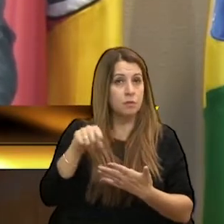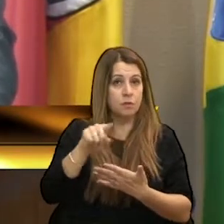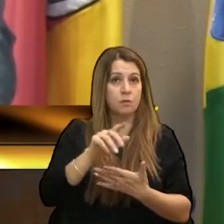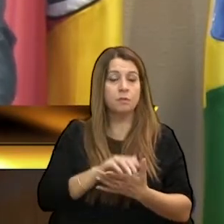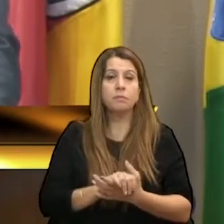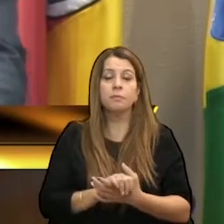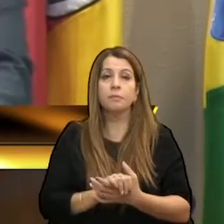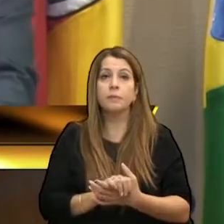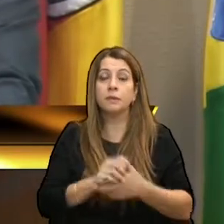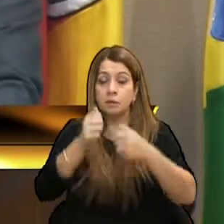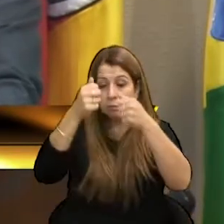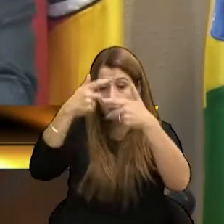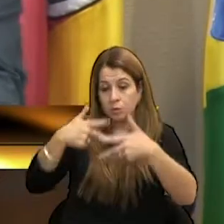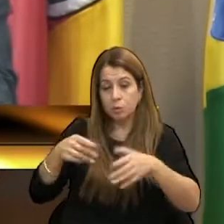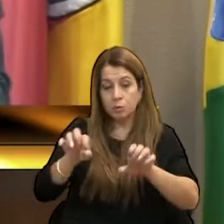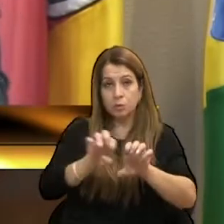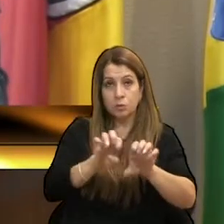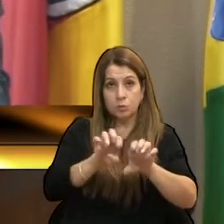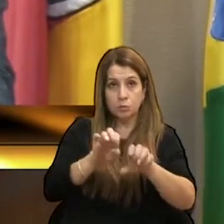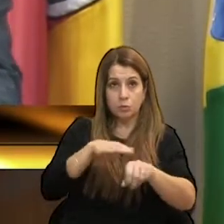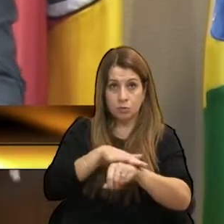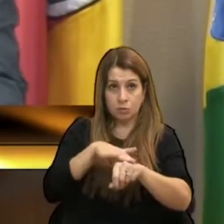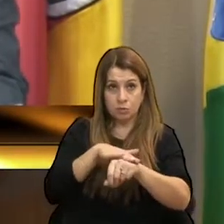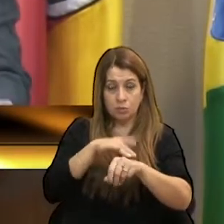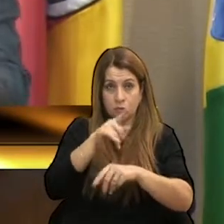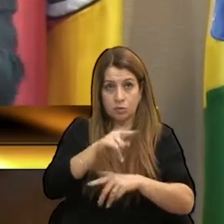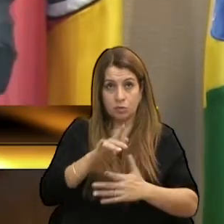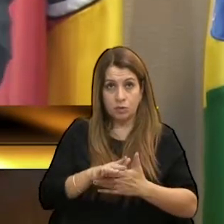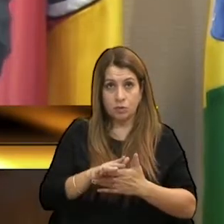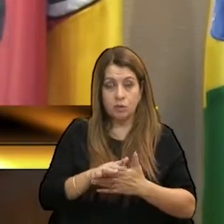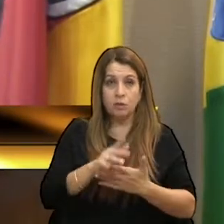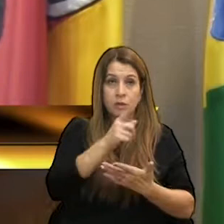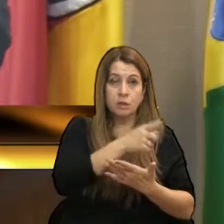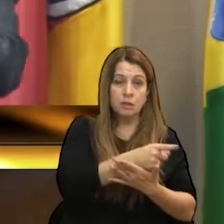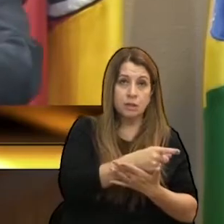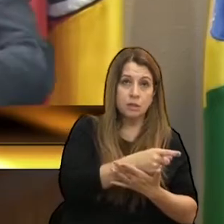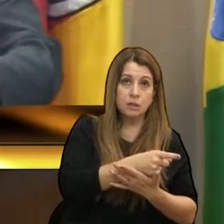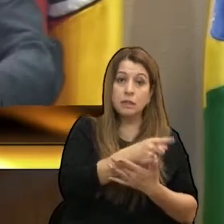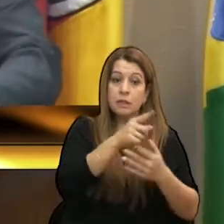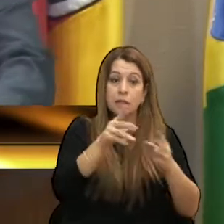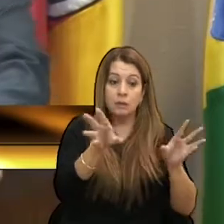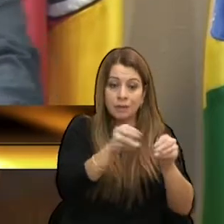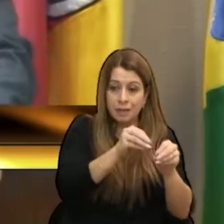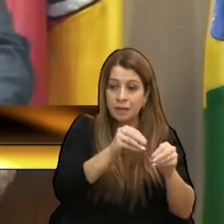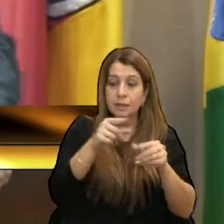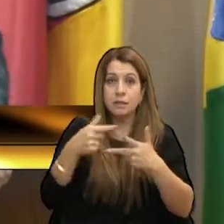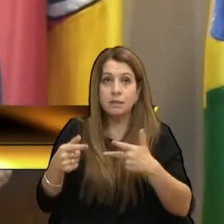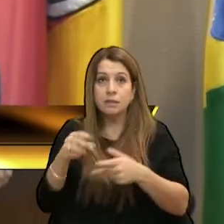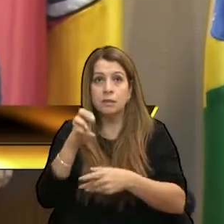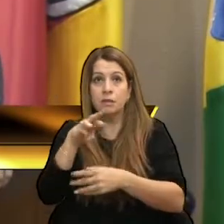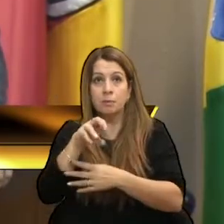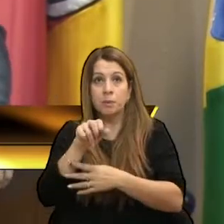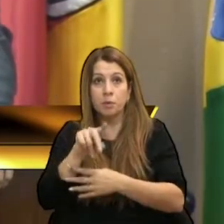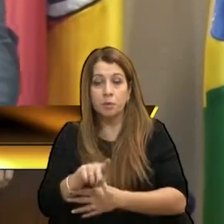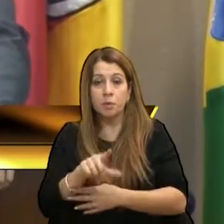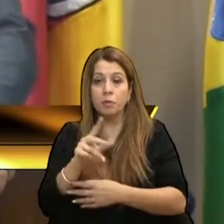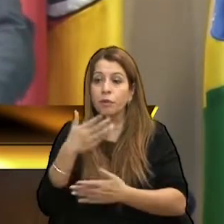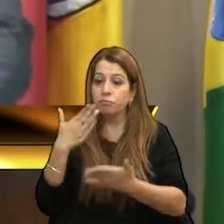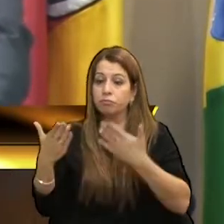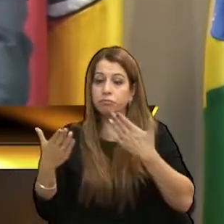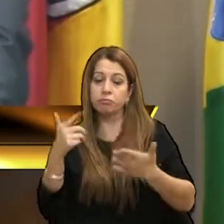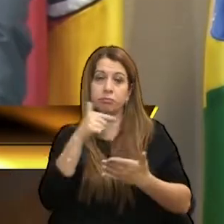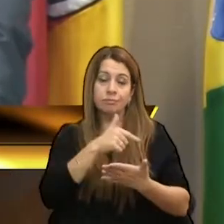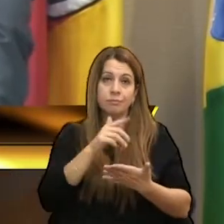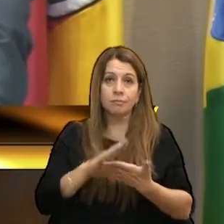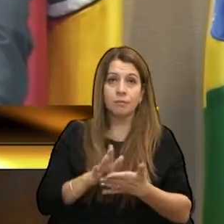quem definiu a estrutura do diálogo entre tese, antítese e síntese, e aí Emmanuel vai e faz uma analogia